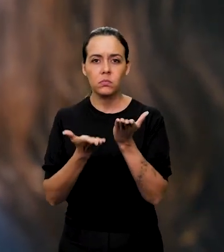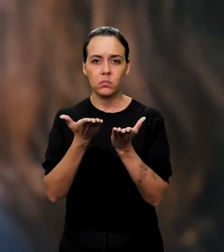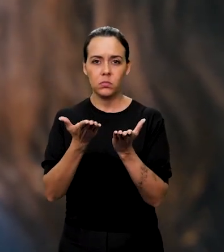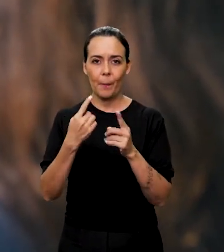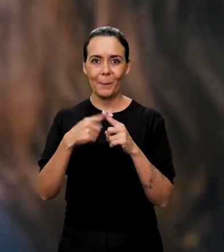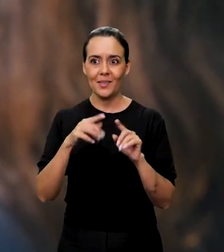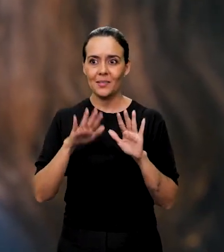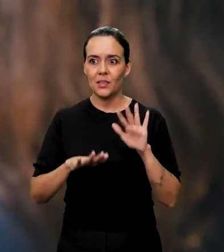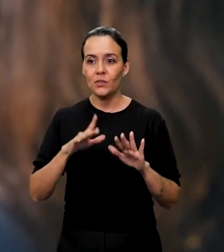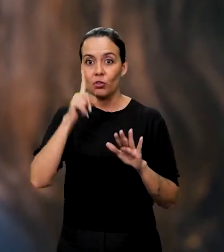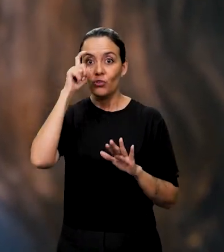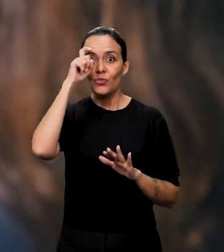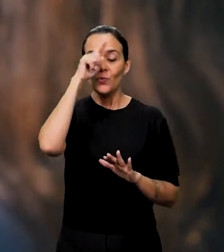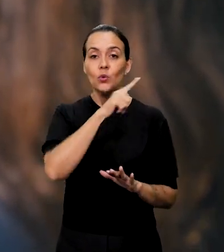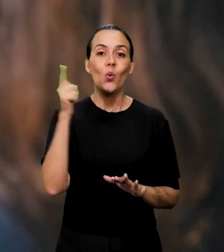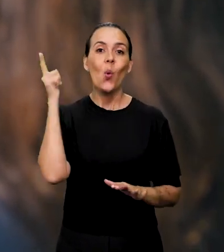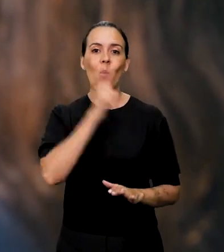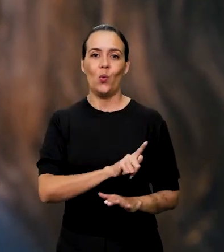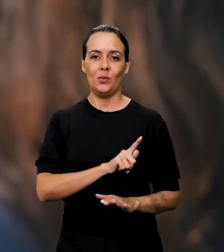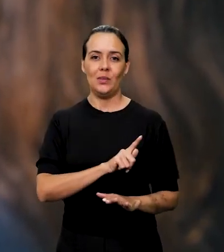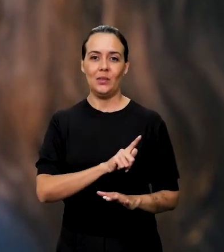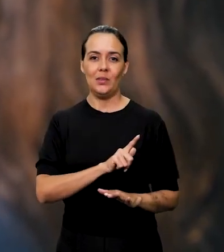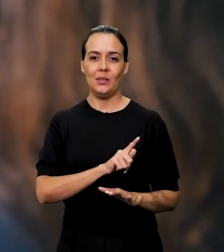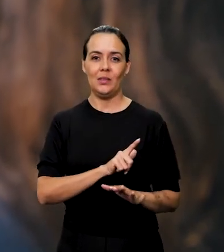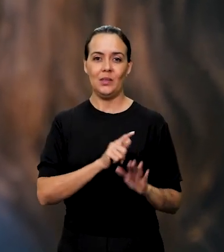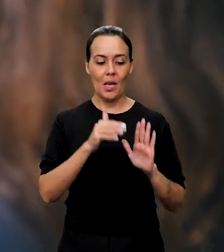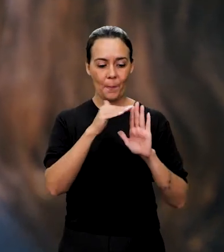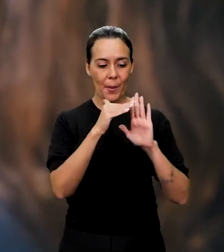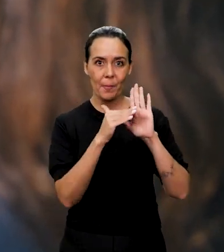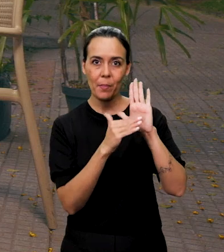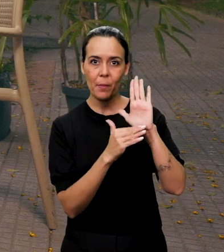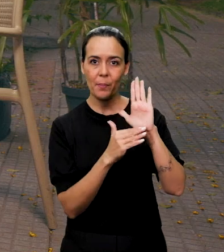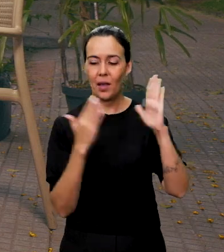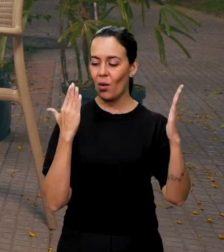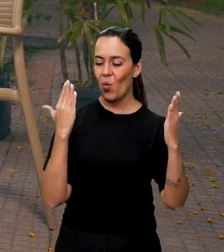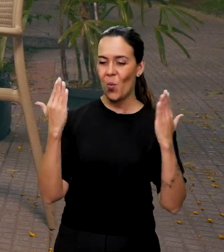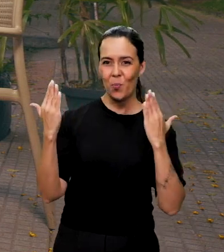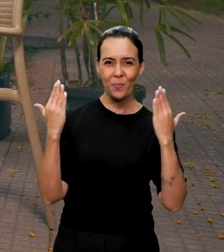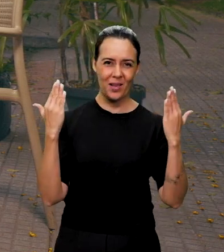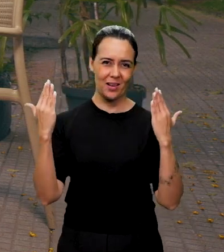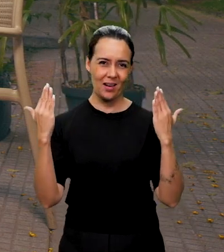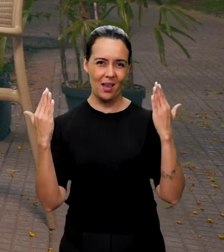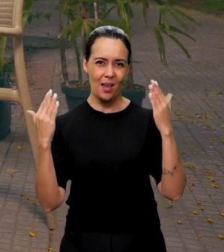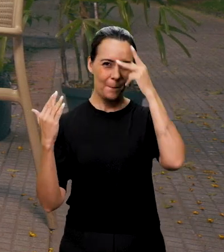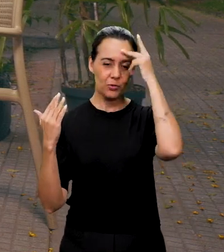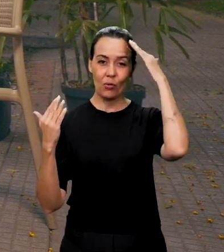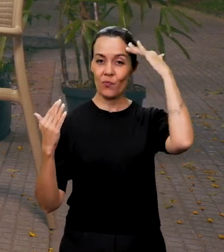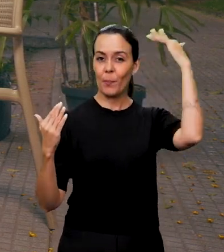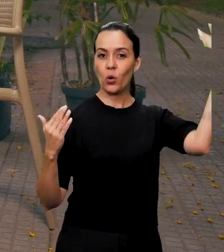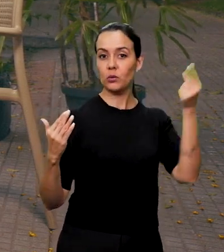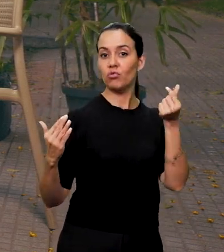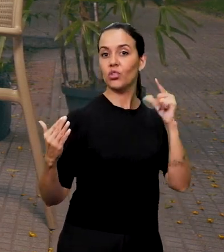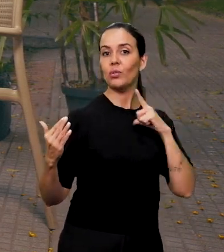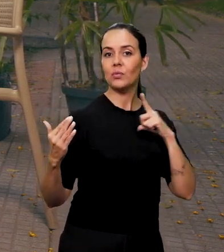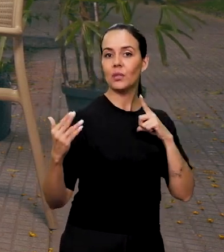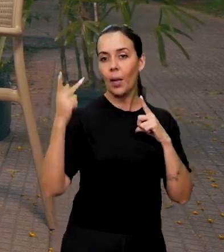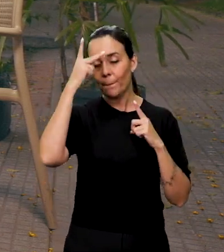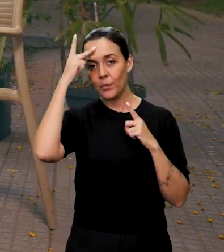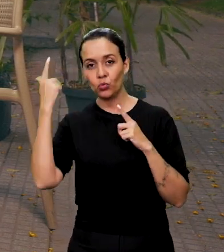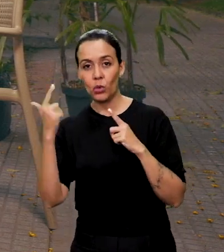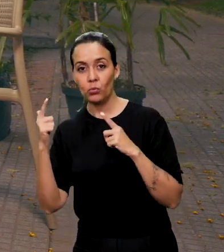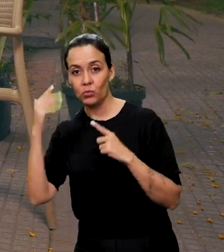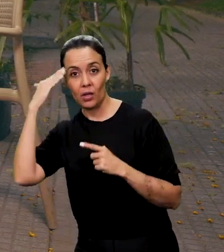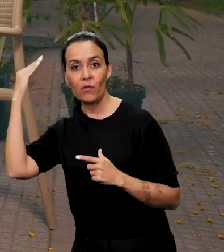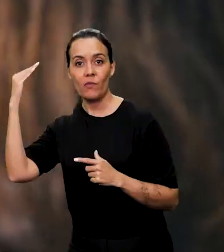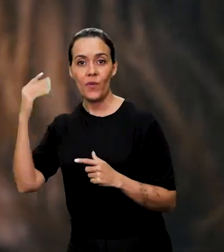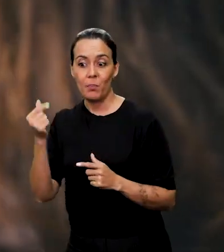alta demais. Então, a gente só tem que tomar cuidado para a gente não manter essa comparação. E, às vezes, a gente se sentir envergonhada porque a gente não está envelhecendo da mesma forma que